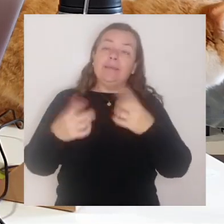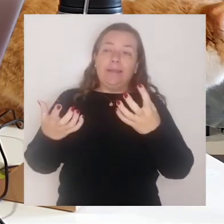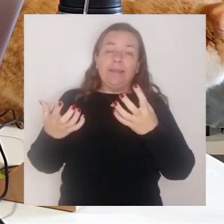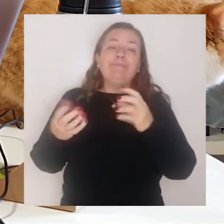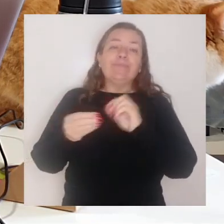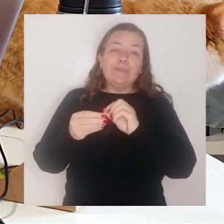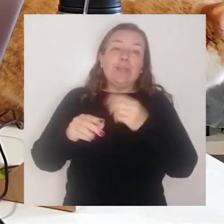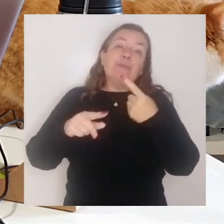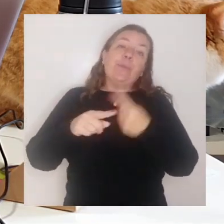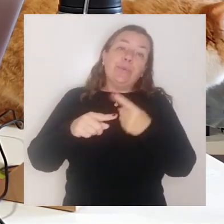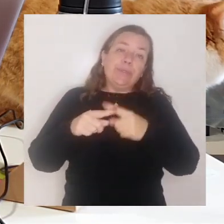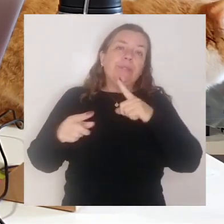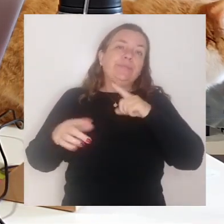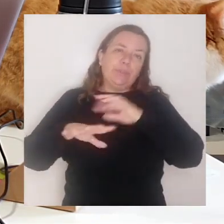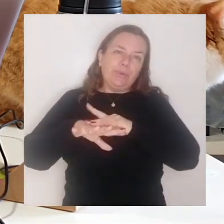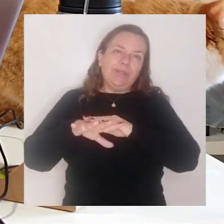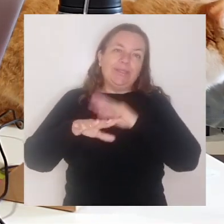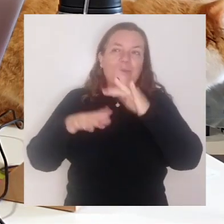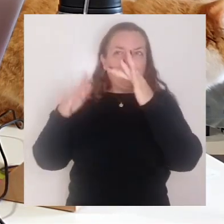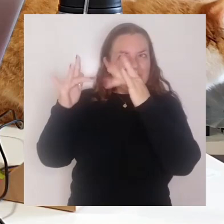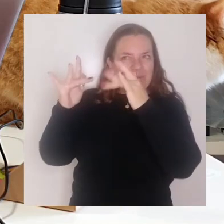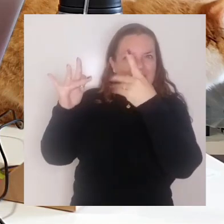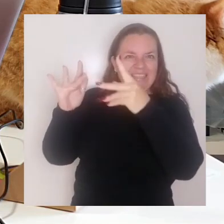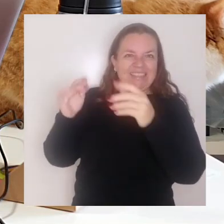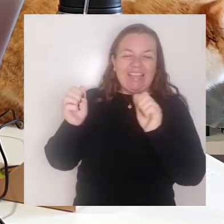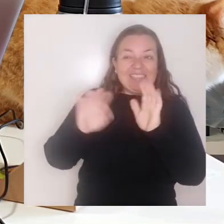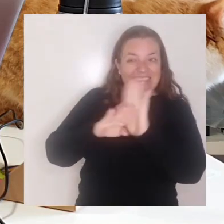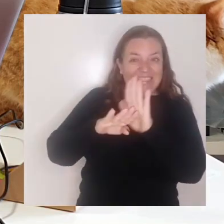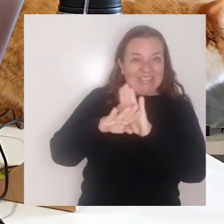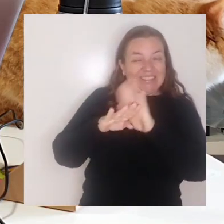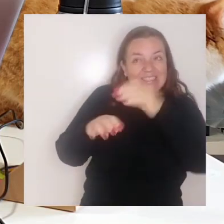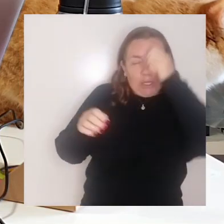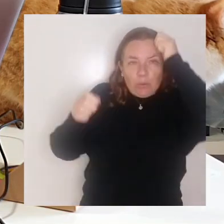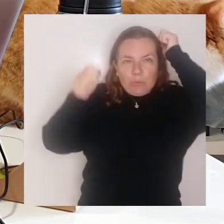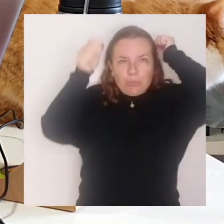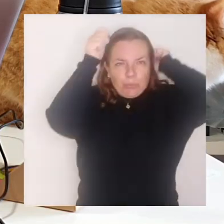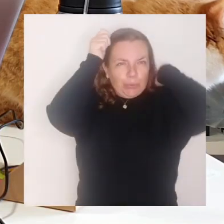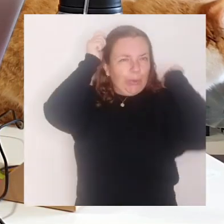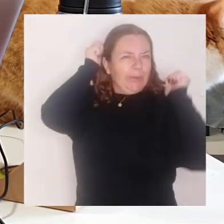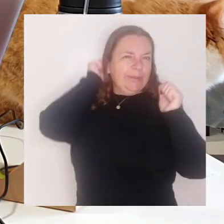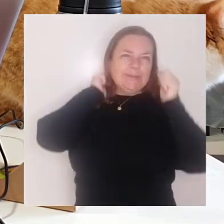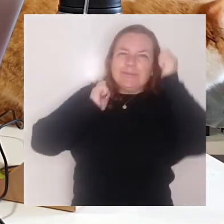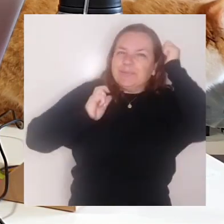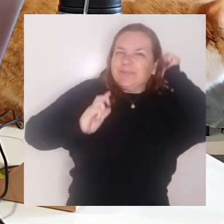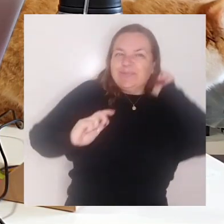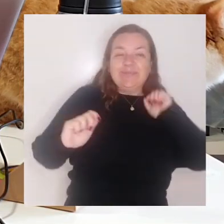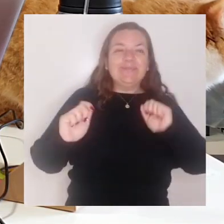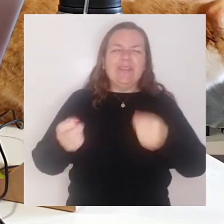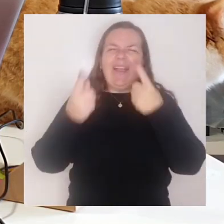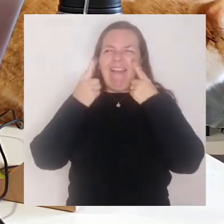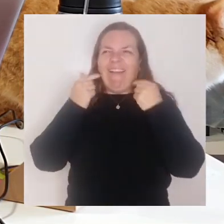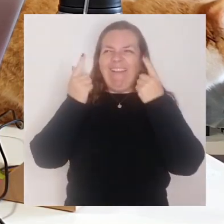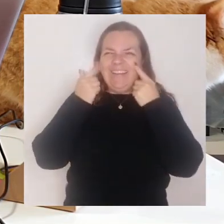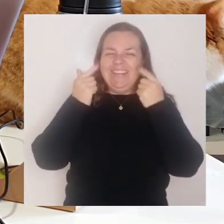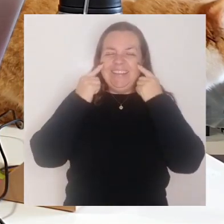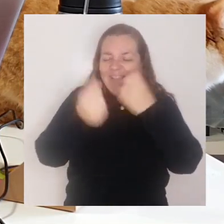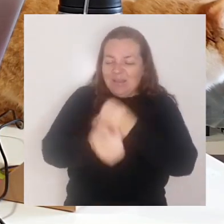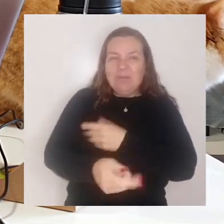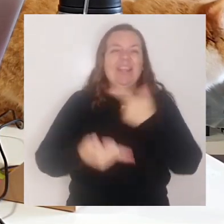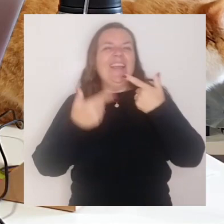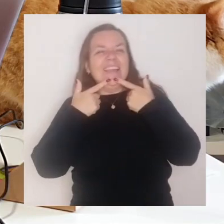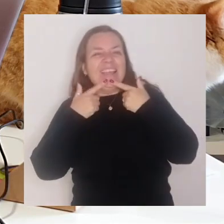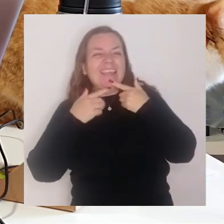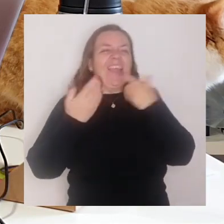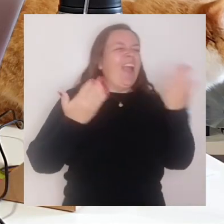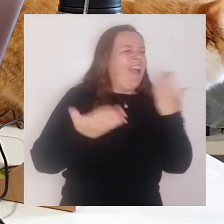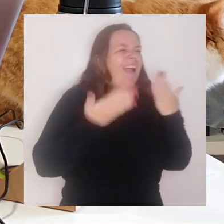doença. E aí o namorado dela tá ali ajudando ela, fazendo essa raspagem ali na cabeça dela, passando a máquina, ela chora, se emociona, ri,